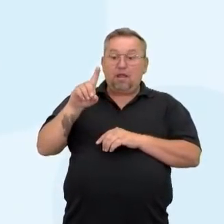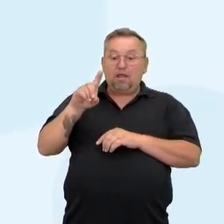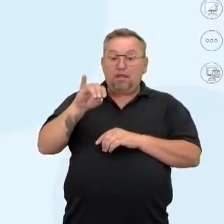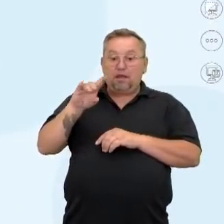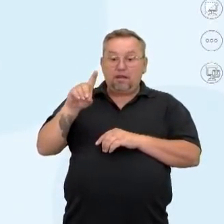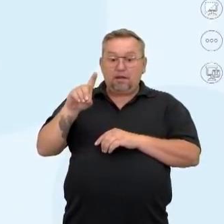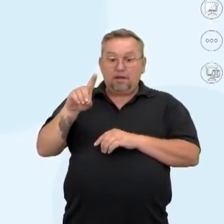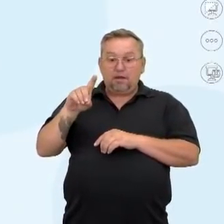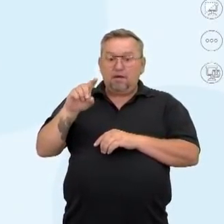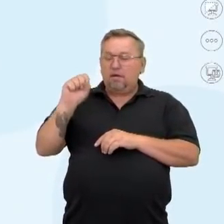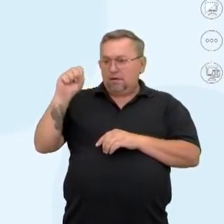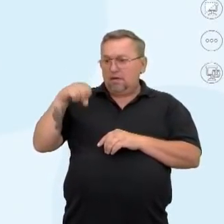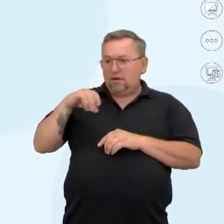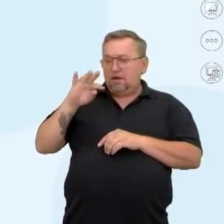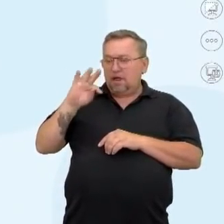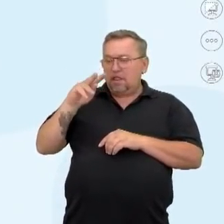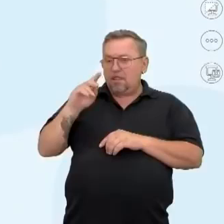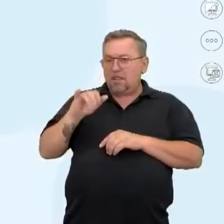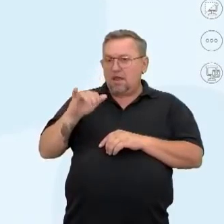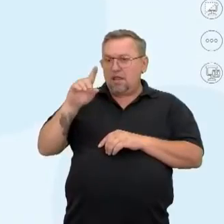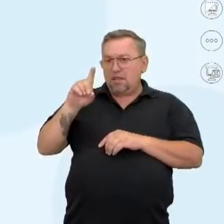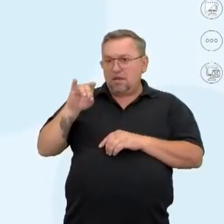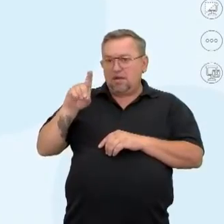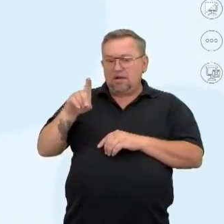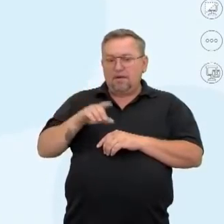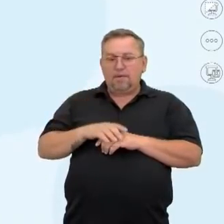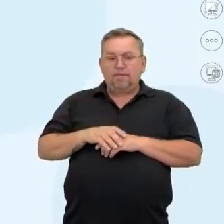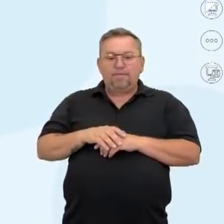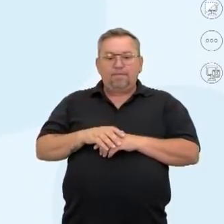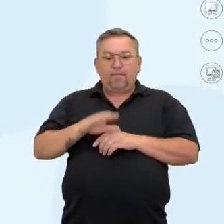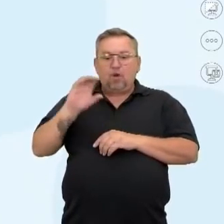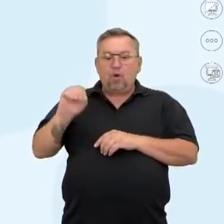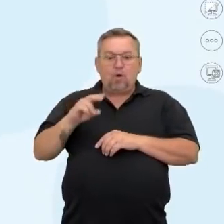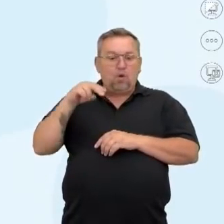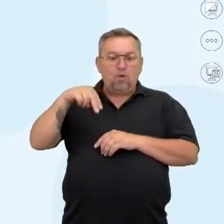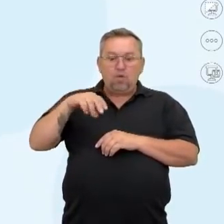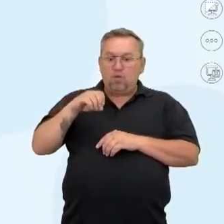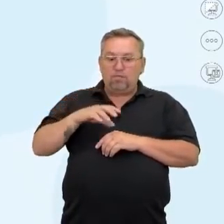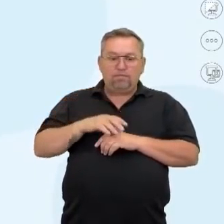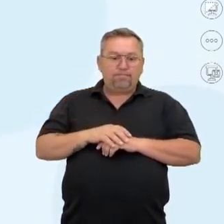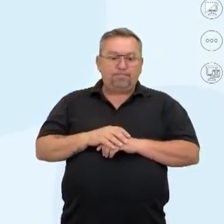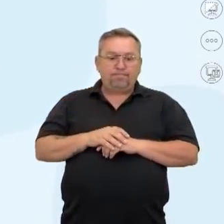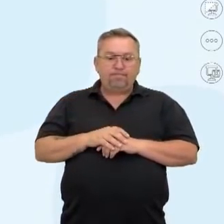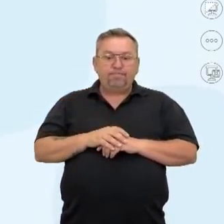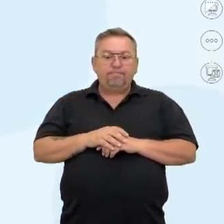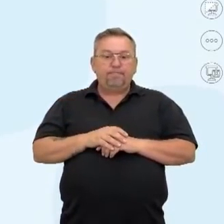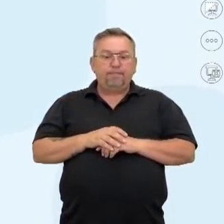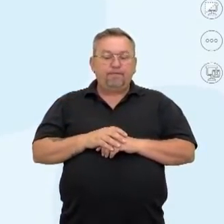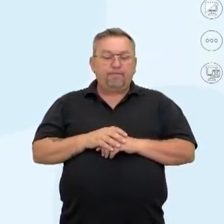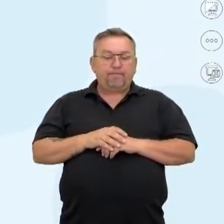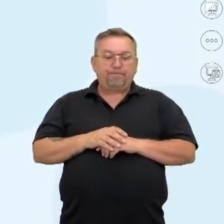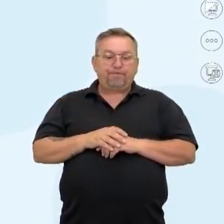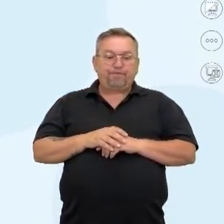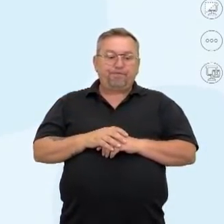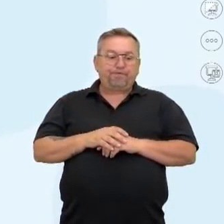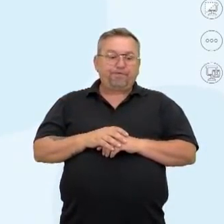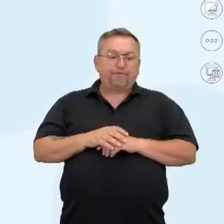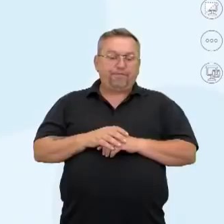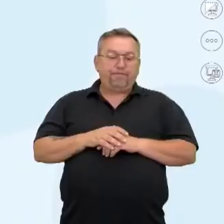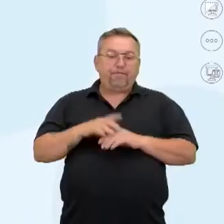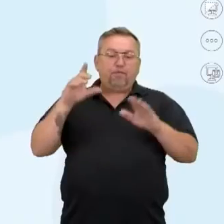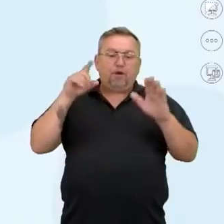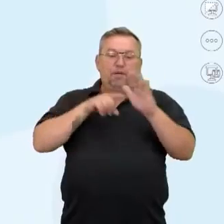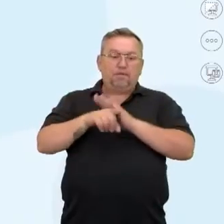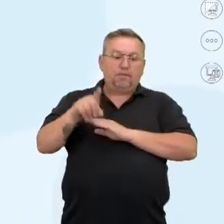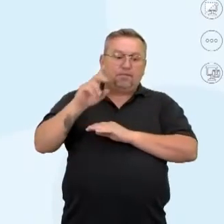você vai responder yes, they did ou no, they didn't, né? No, they didn't. E aí tem a pergunta, né?